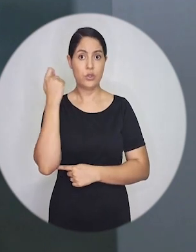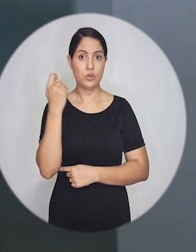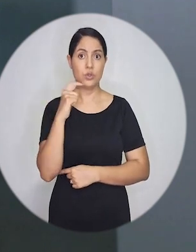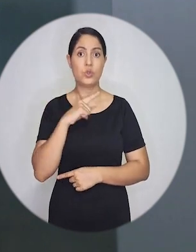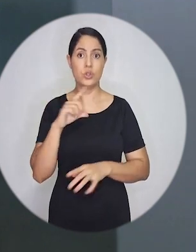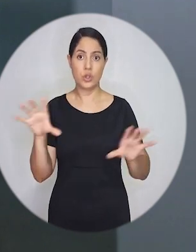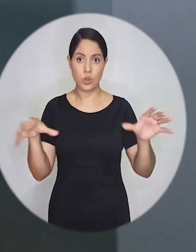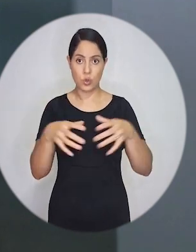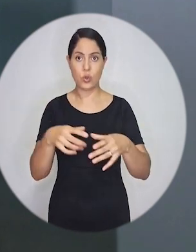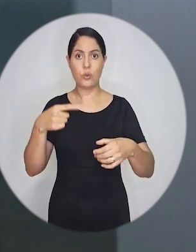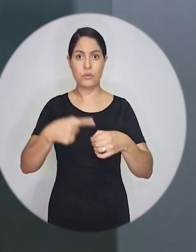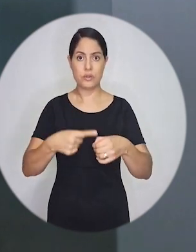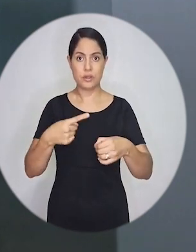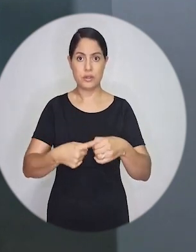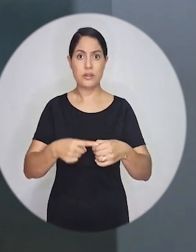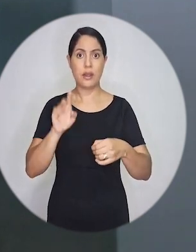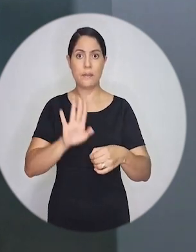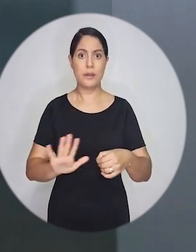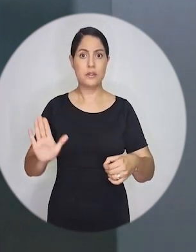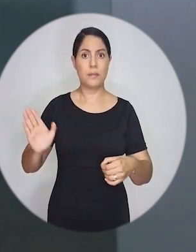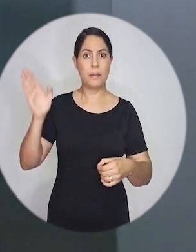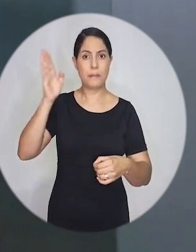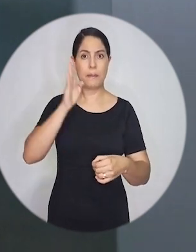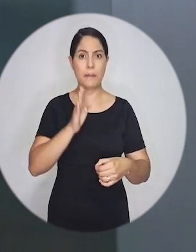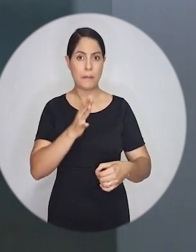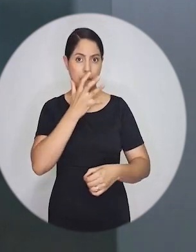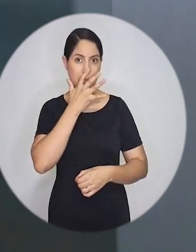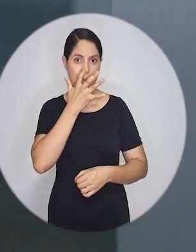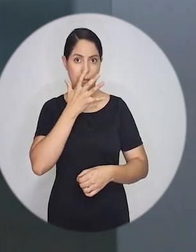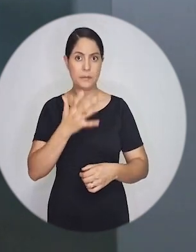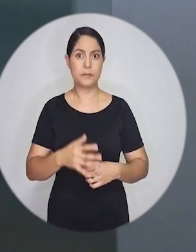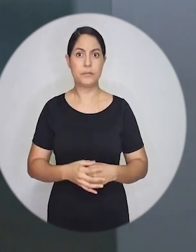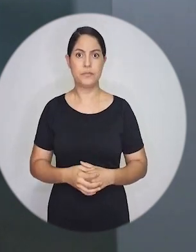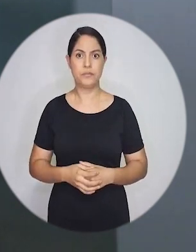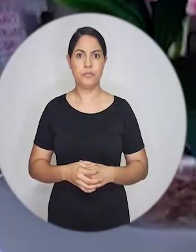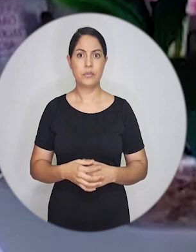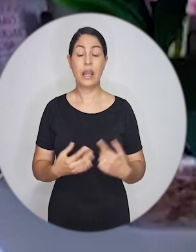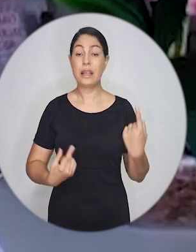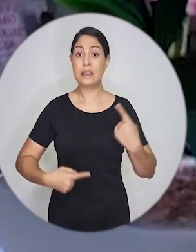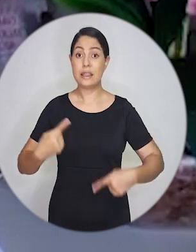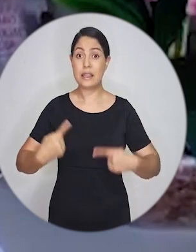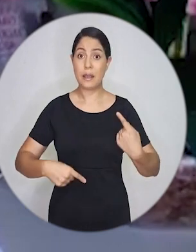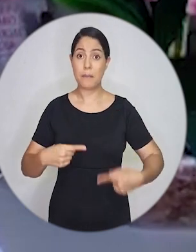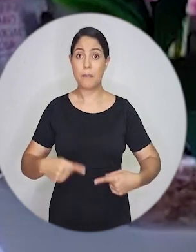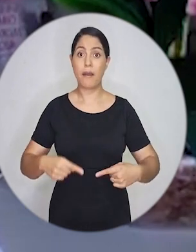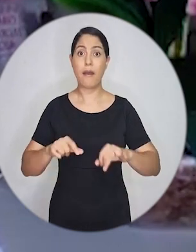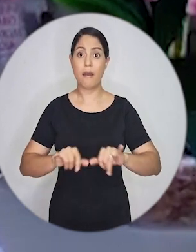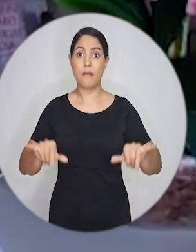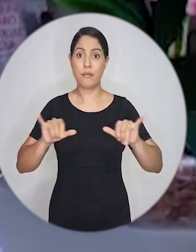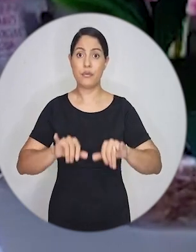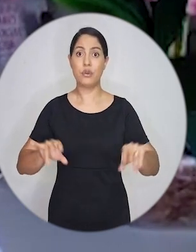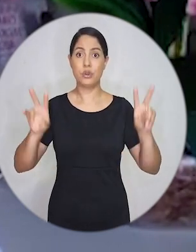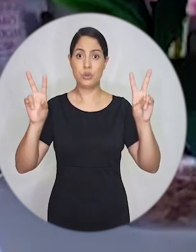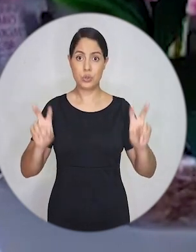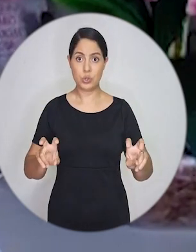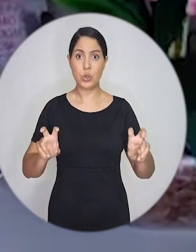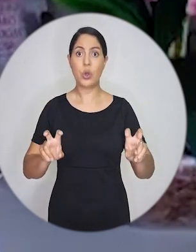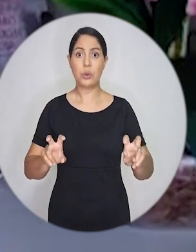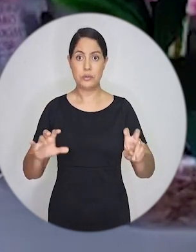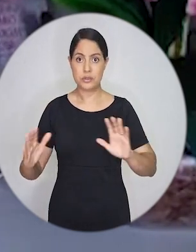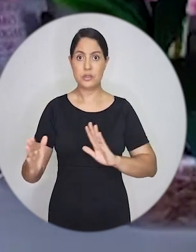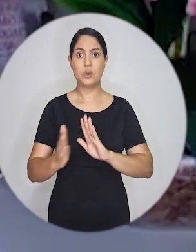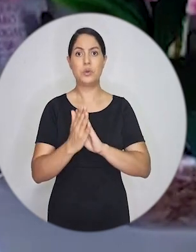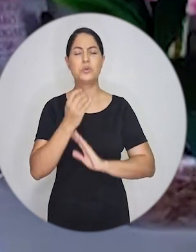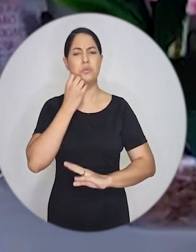Sul também recebeu a caravana Mais Prerrogativas pelo Brasil. Acompanhe. com debates e demandas direcionadas,